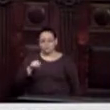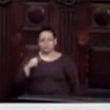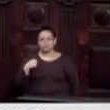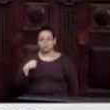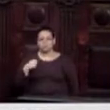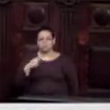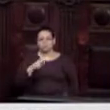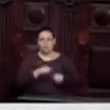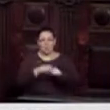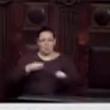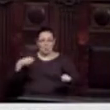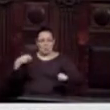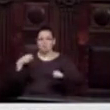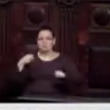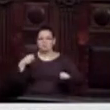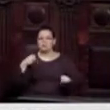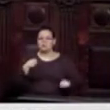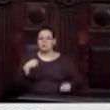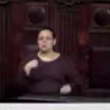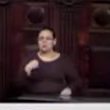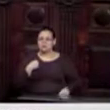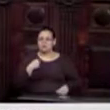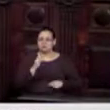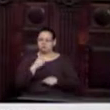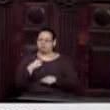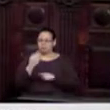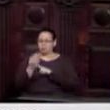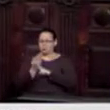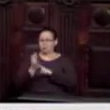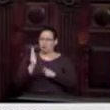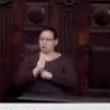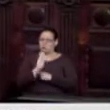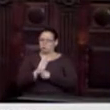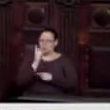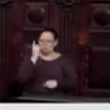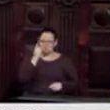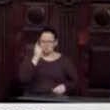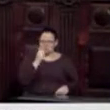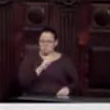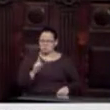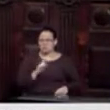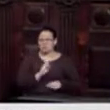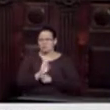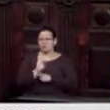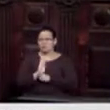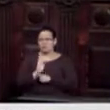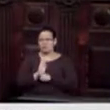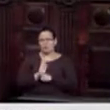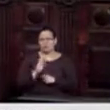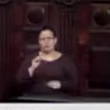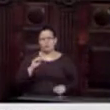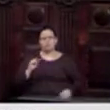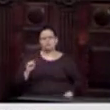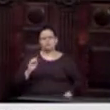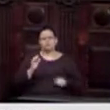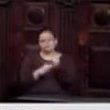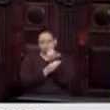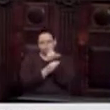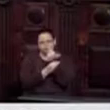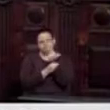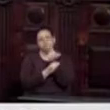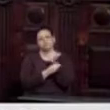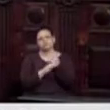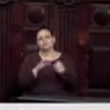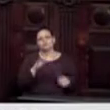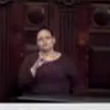estão aqui. Eu não estou protegido por ninguém. Nós não solicitamos que a Força de Segurança Nacional, que tem